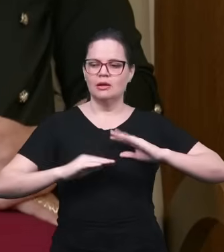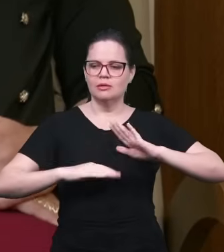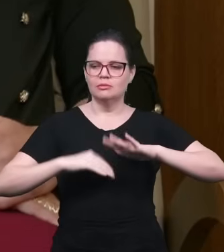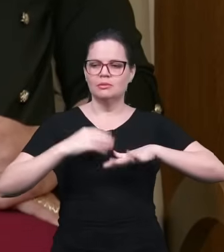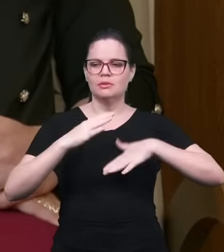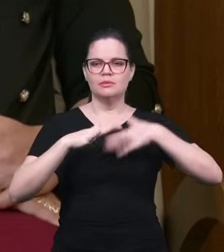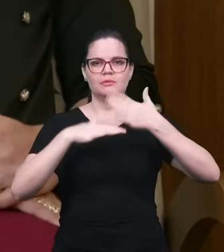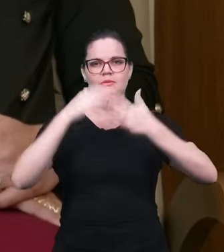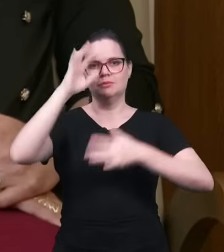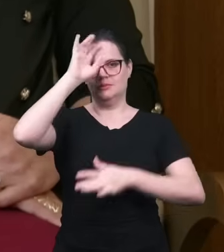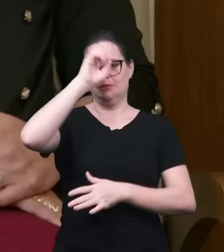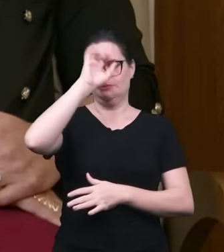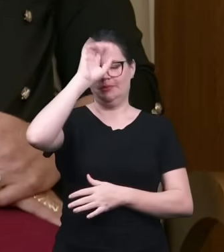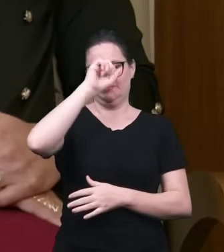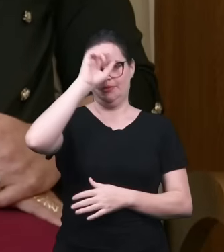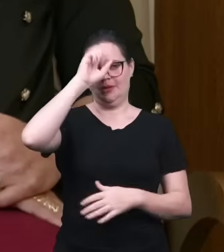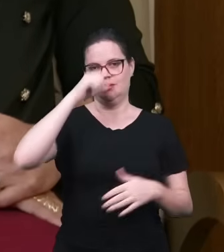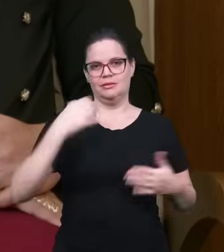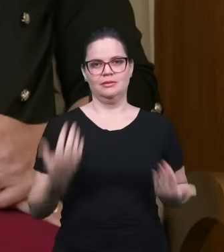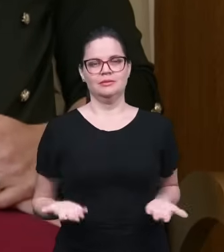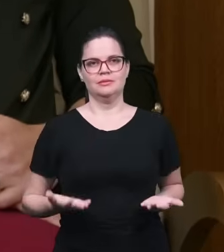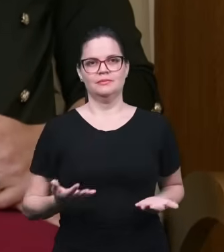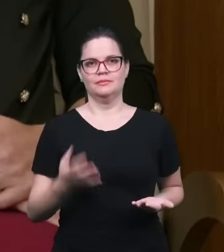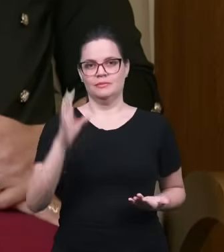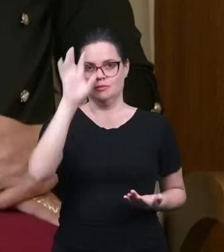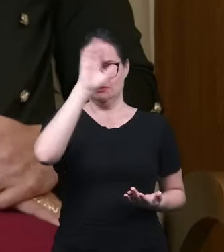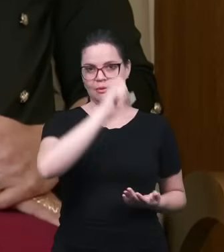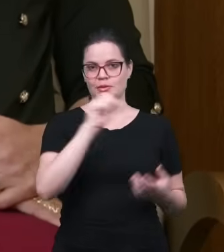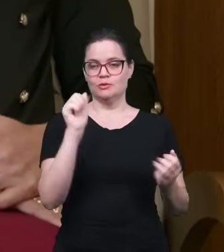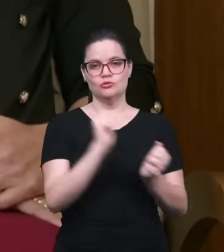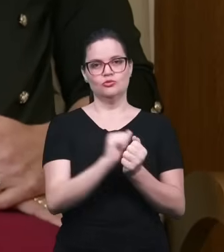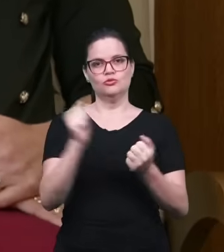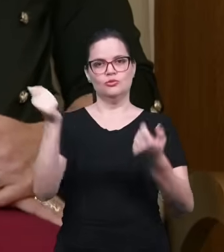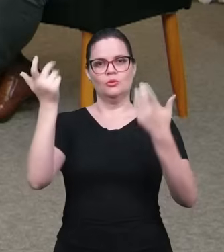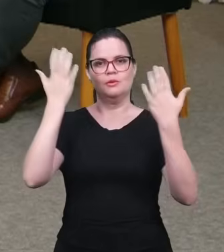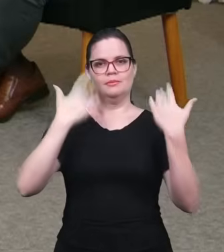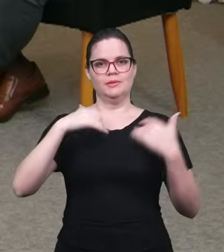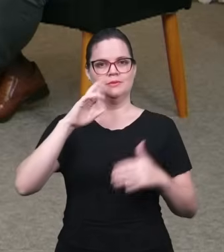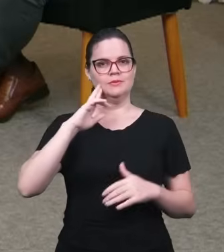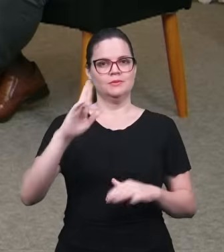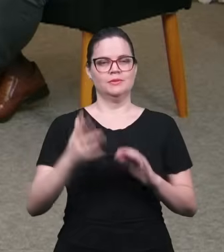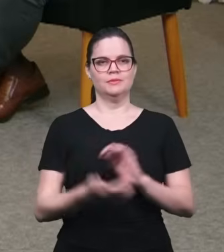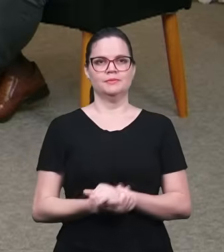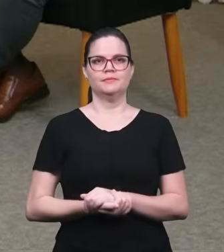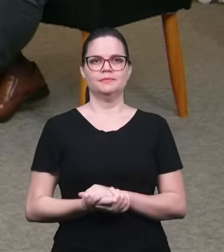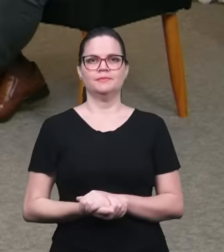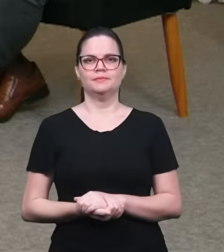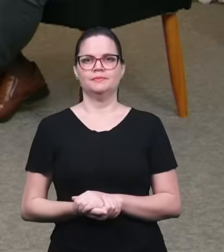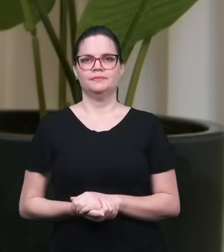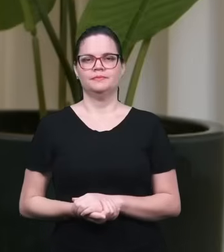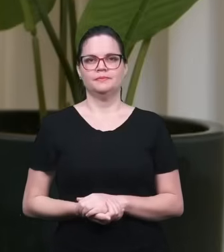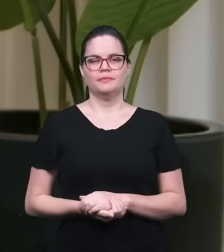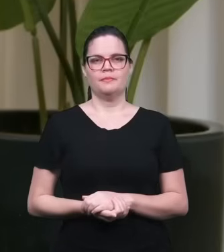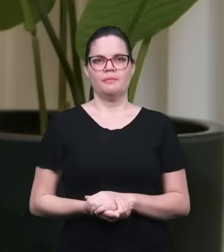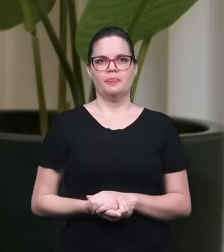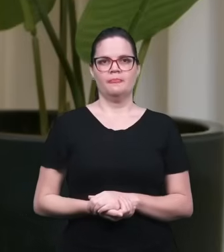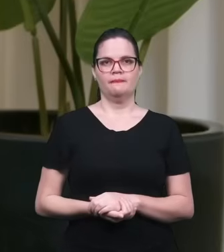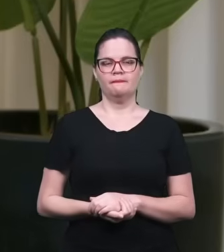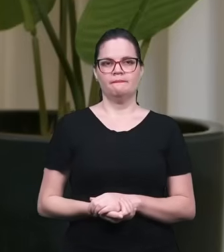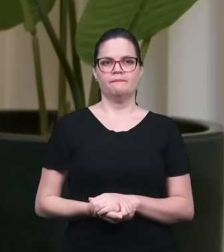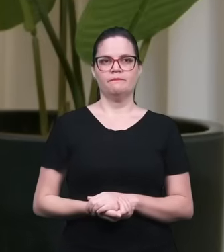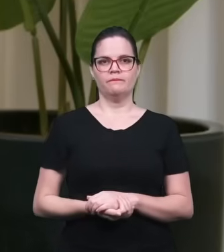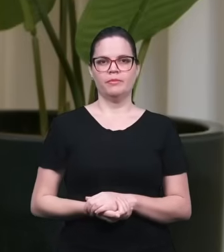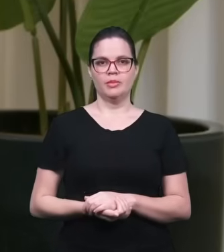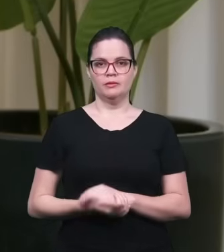evoluindo, né? Você vai aprendendo com aquilo, mas aprendendo dentro da bênção que o Glória Senhor a Deus. tem, né? Louvado seja o Senhor. Hoje